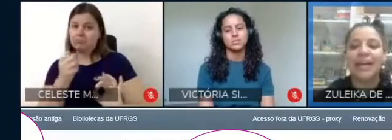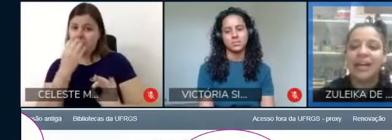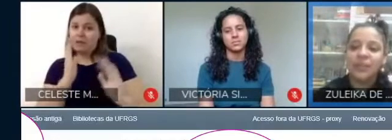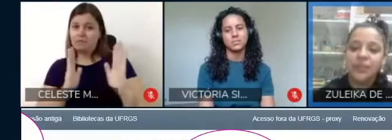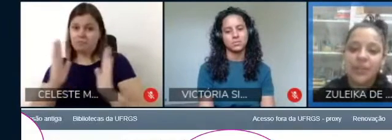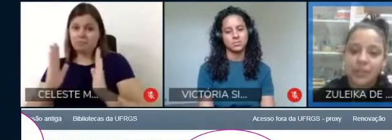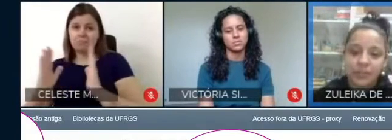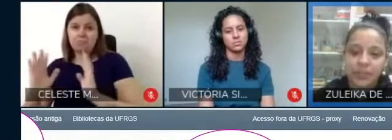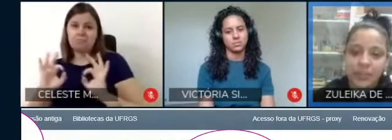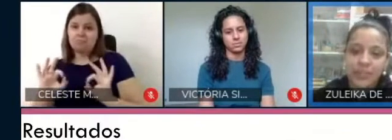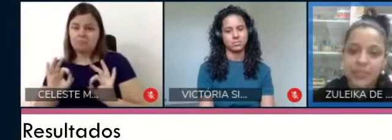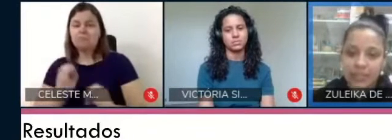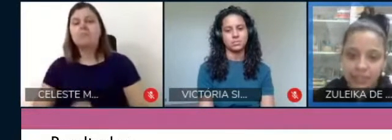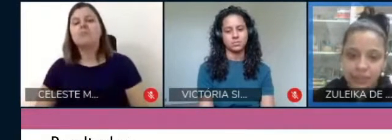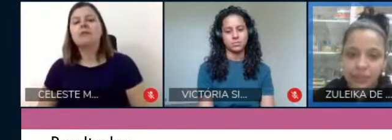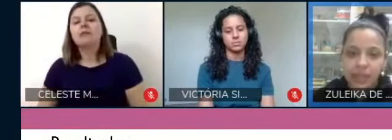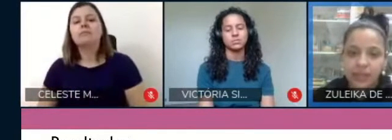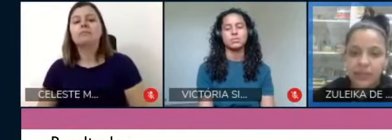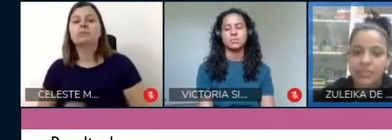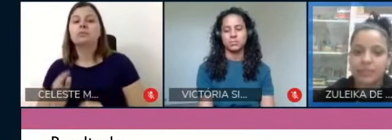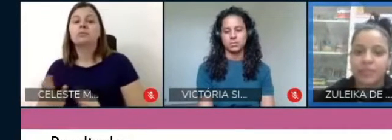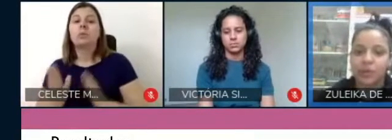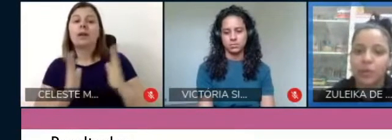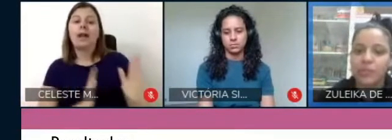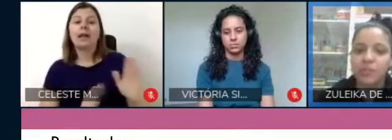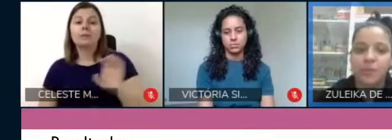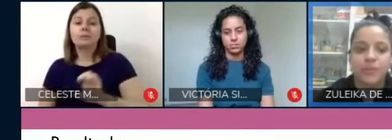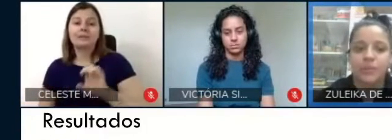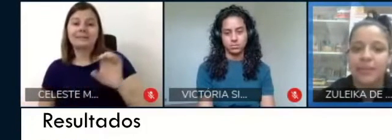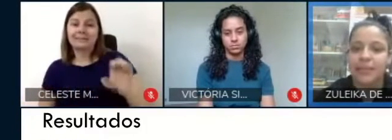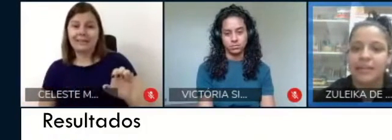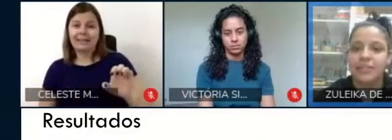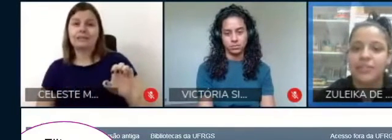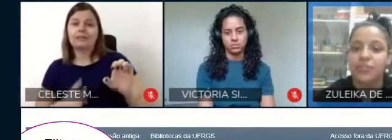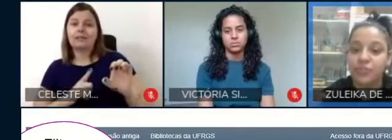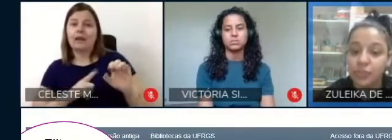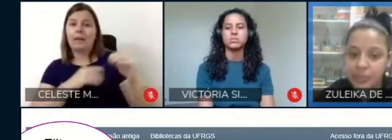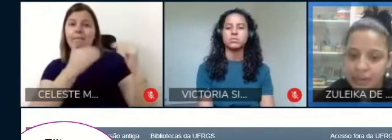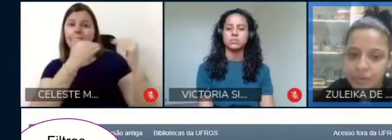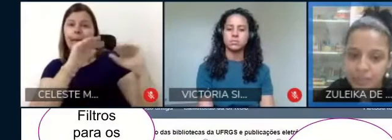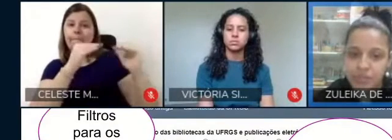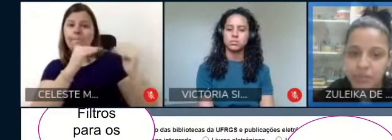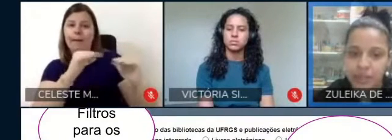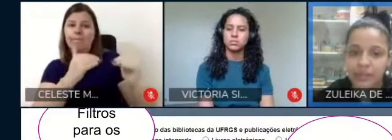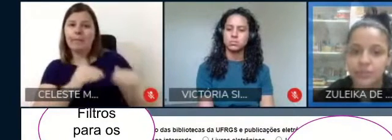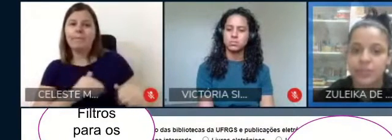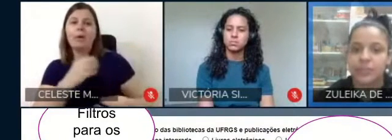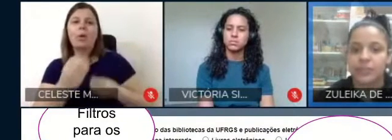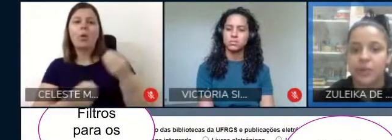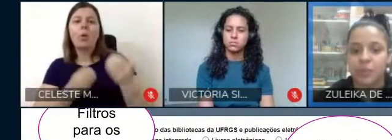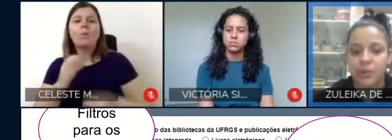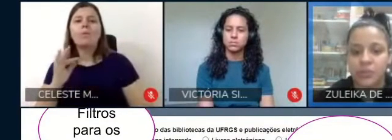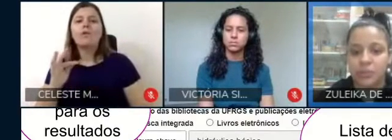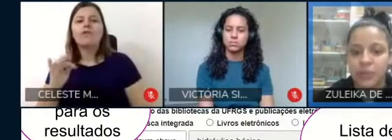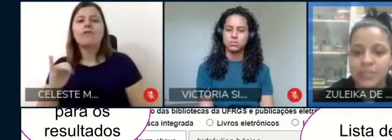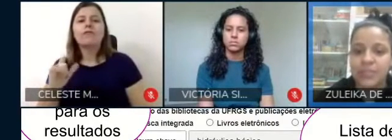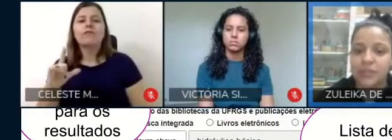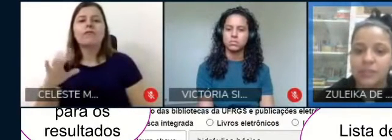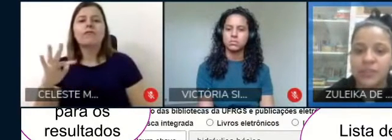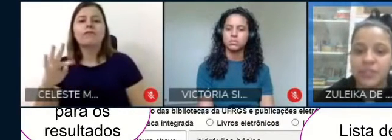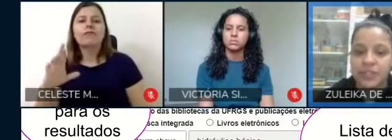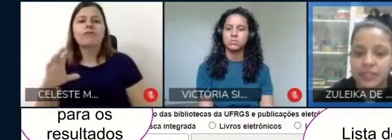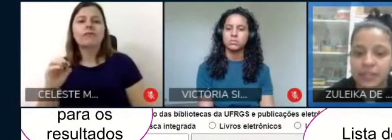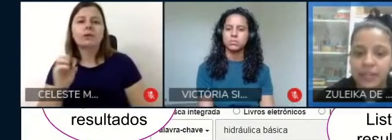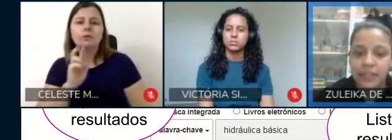também. No canto esquerdo, nós temos algumas possibilidades de filtrar os resultados. Então, eu posso,